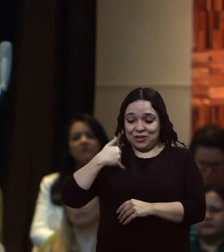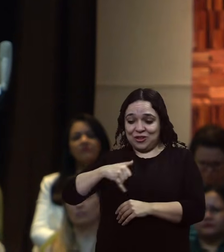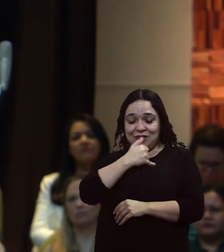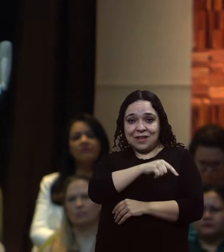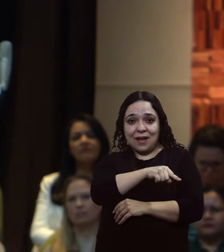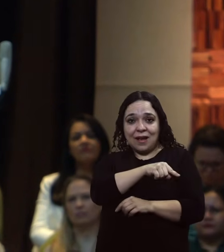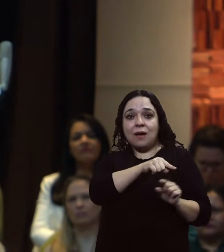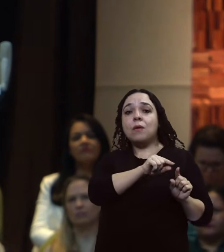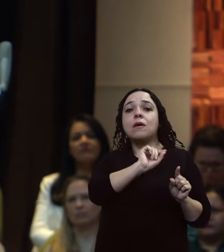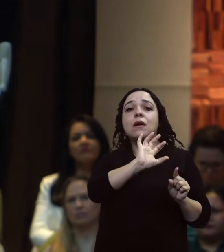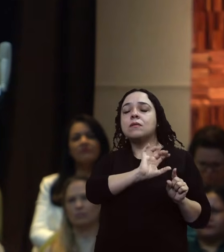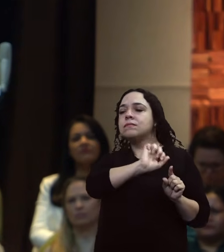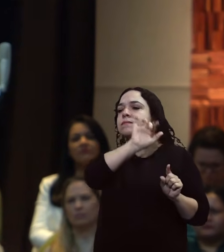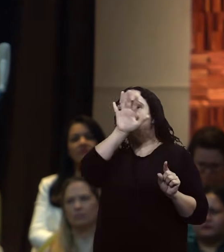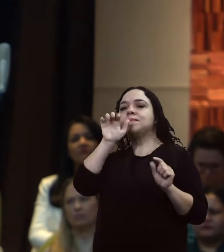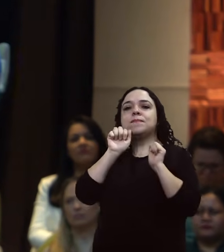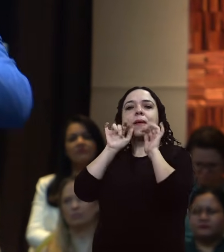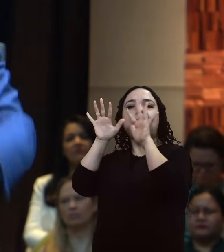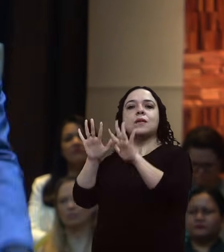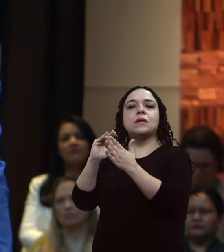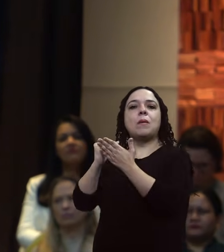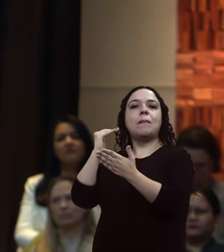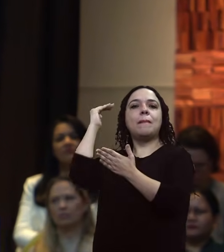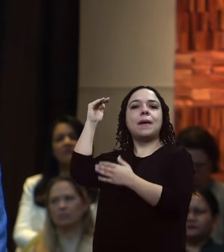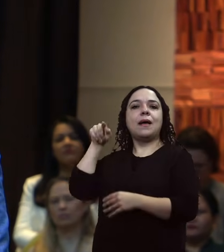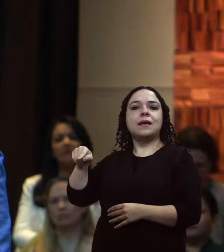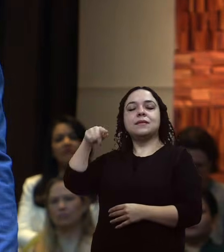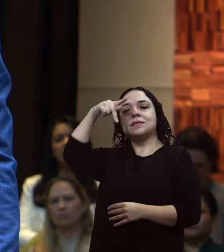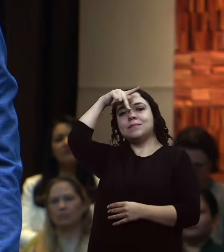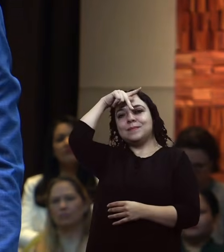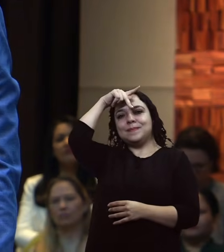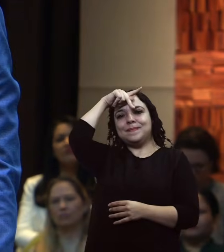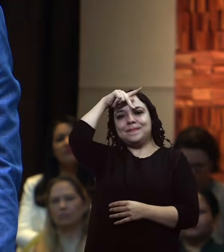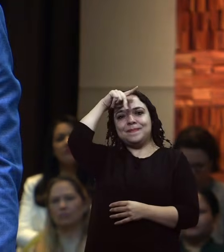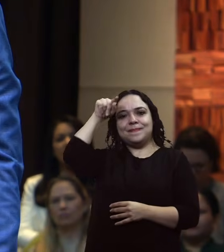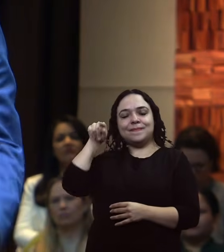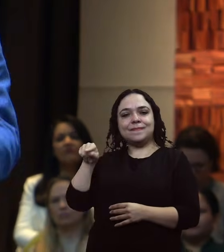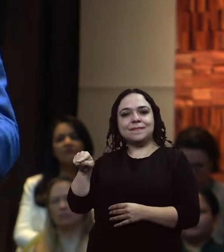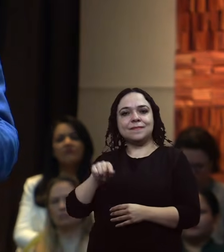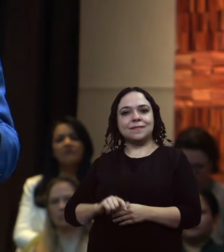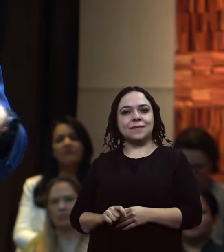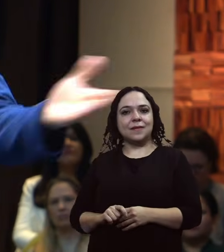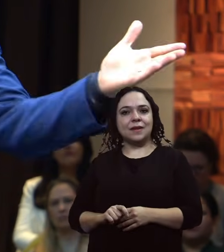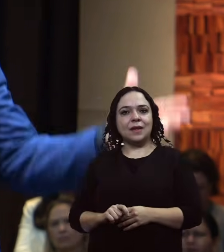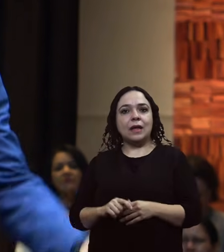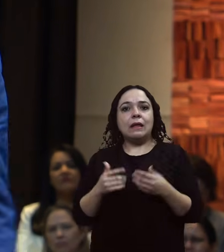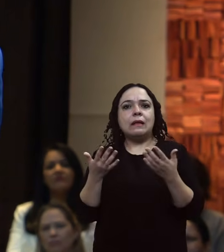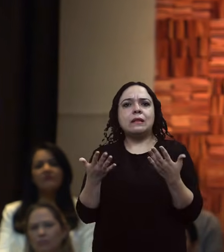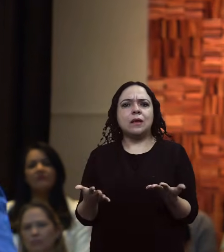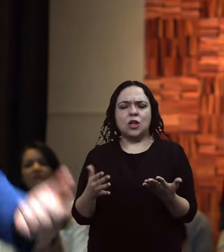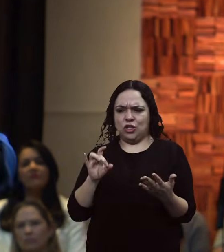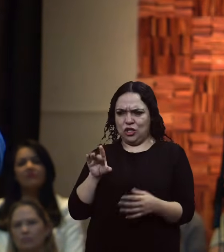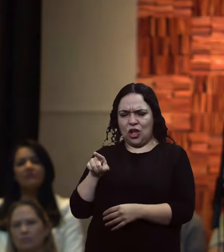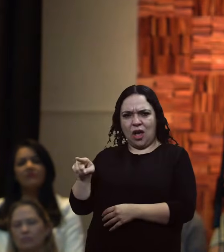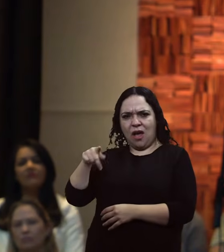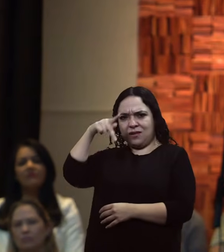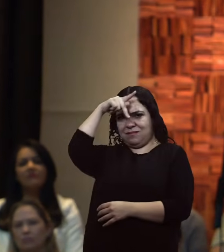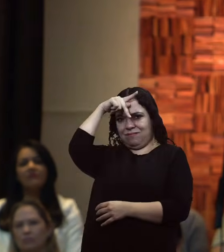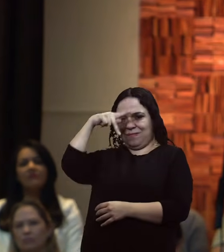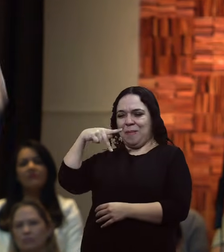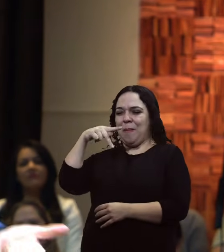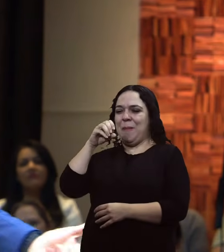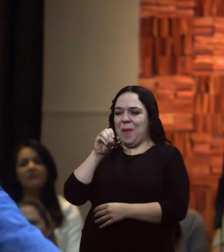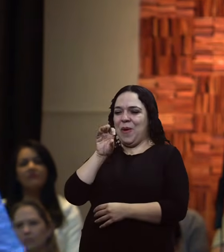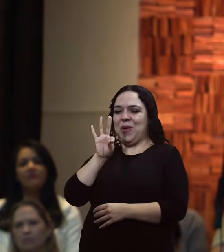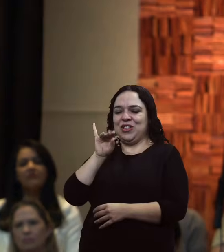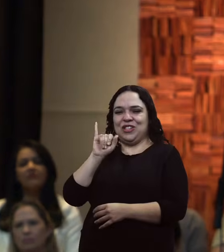foi abençoado. A bênção de Deus repousava sobre José. Mas não é só Potifar que vai dar testemunho